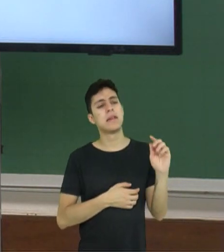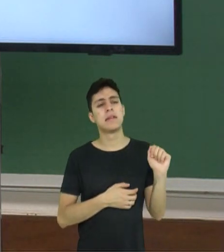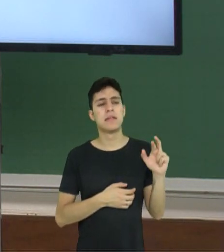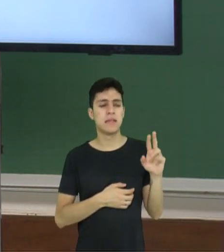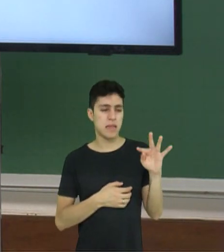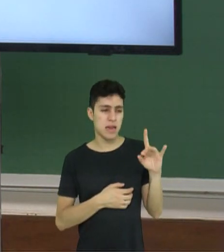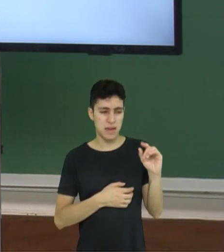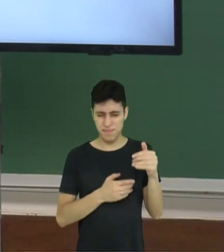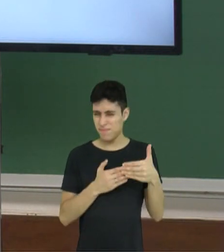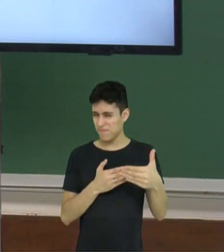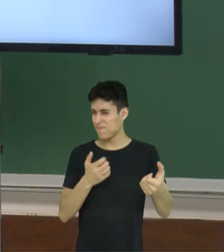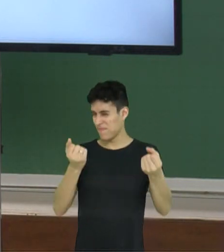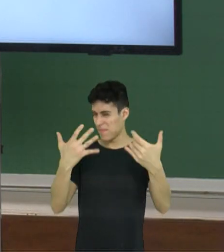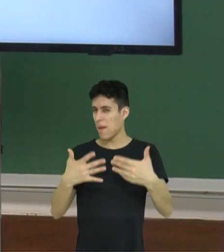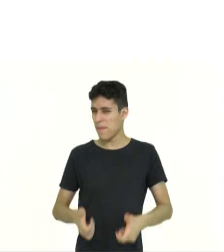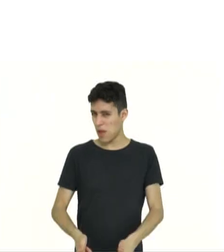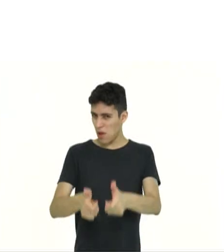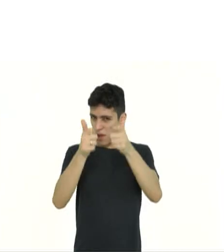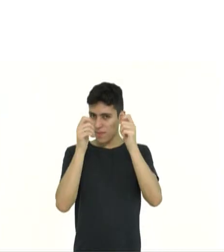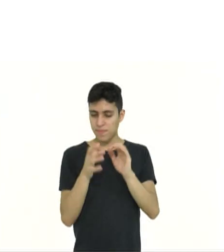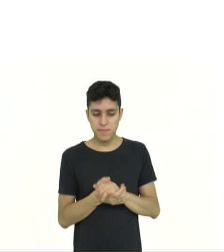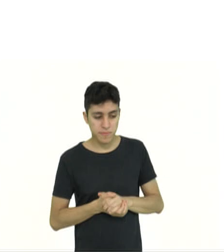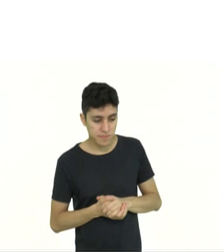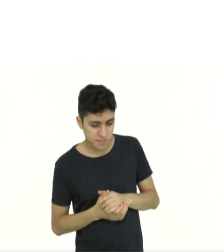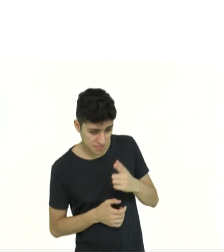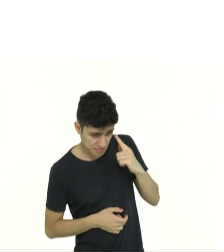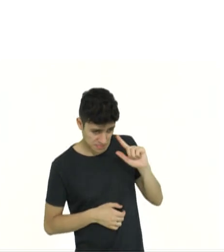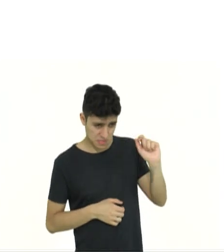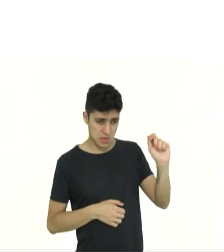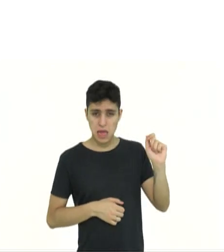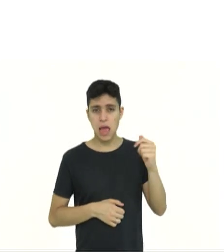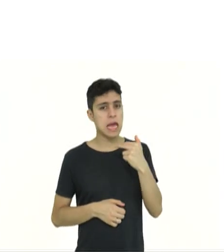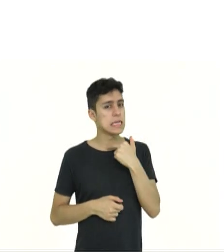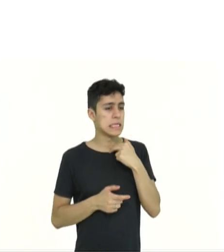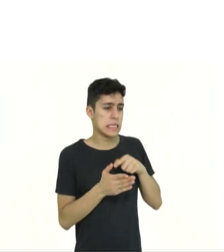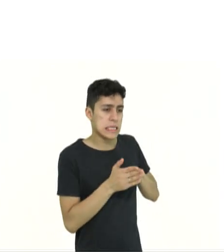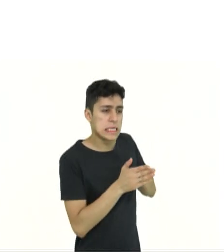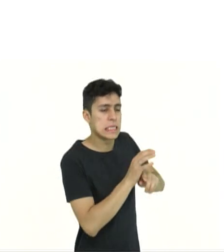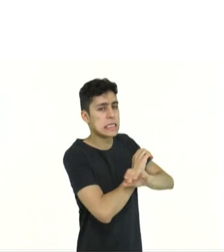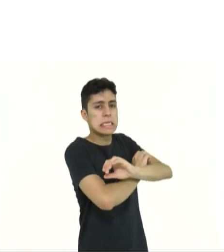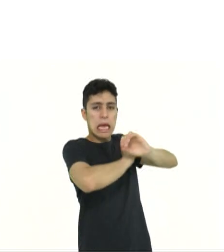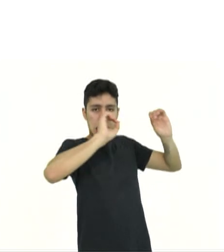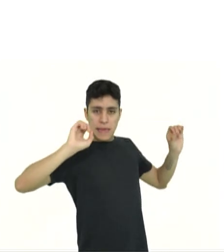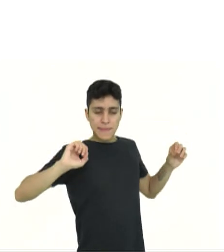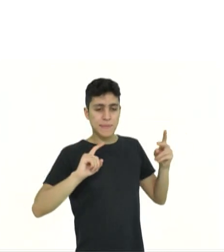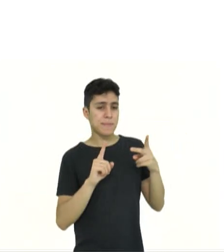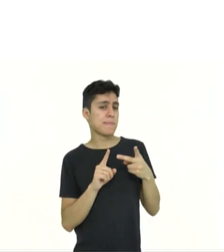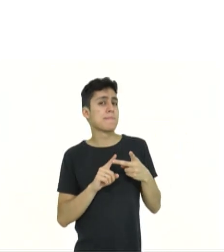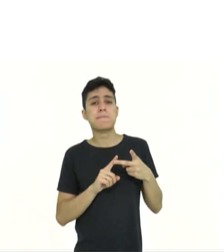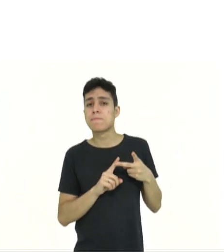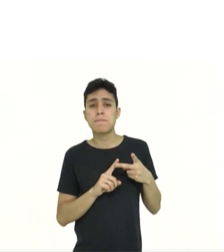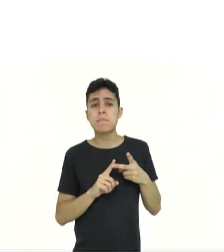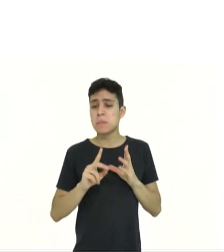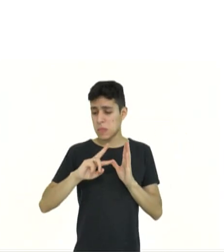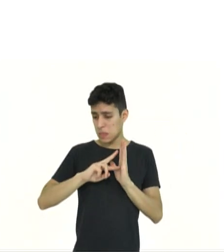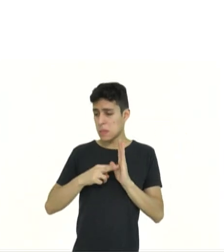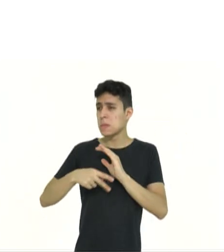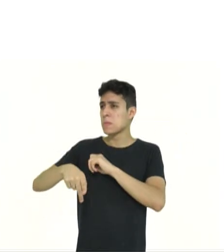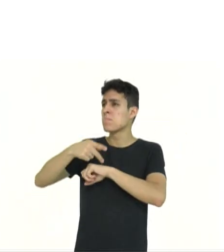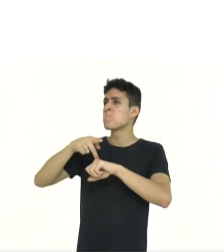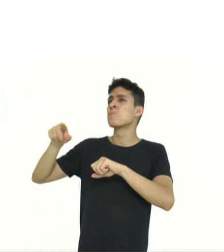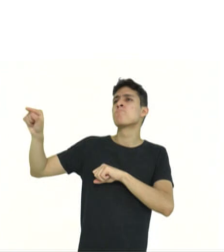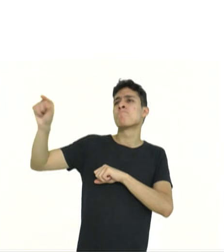em breve. Letra A, houve proibição de qualquer pesquisa na região? Letra B, muitos países estabeleceram bases de pesquisa na